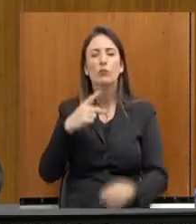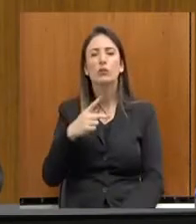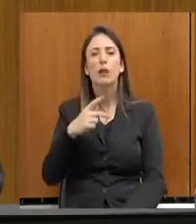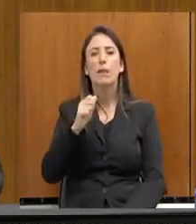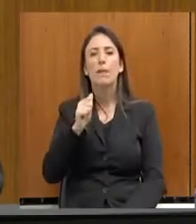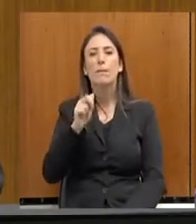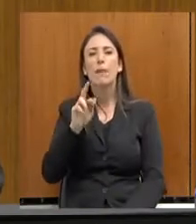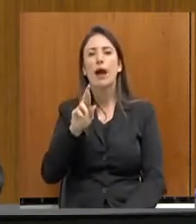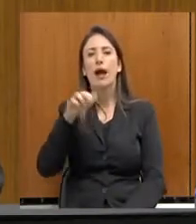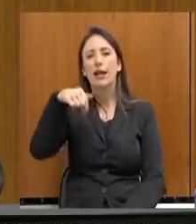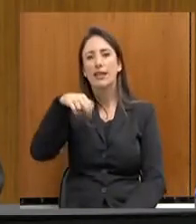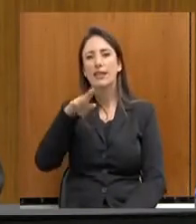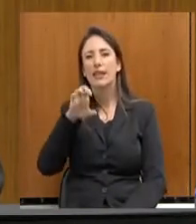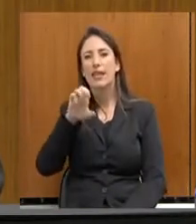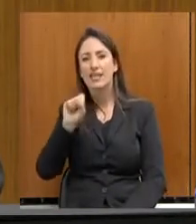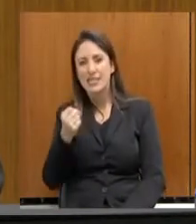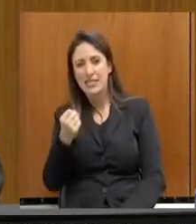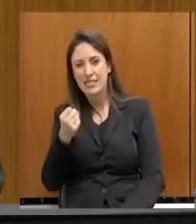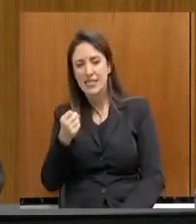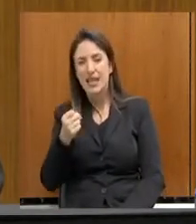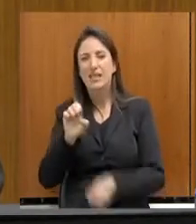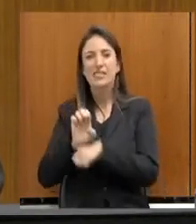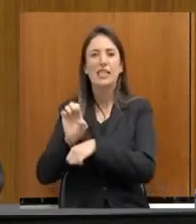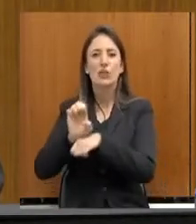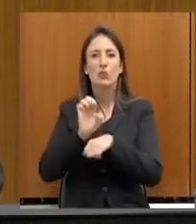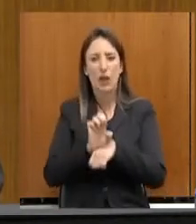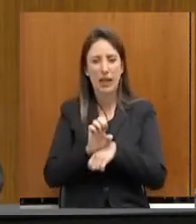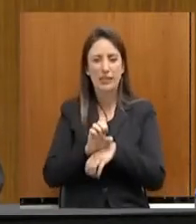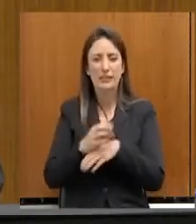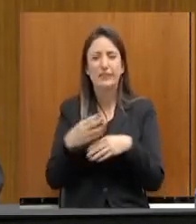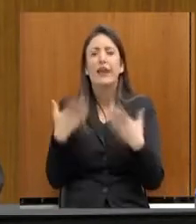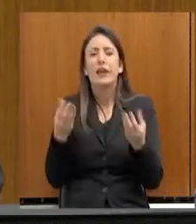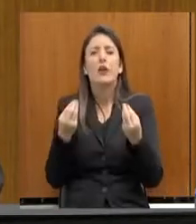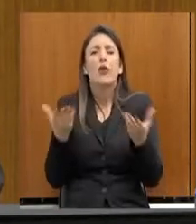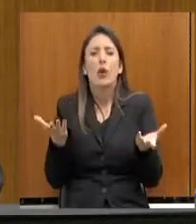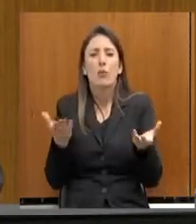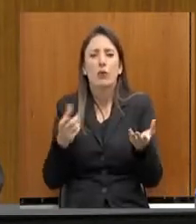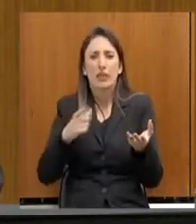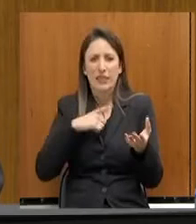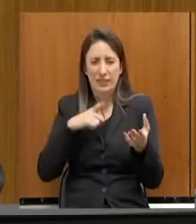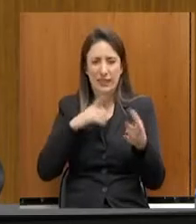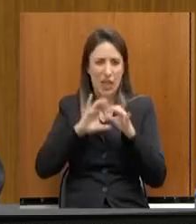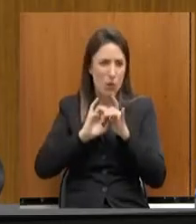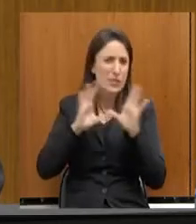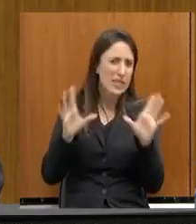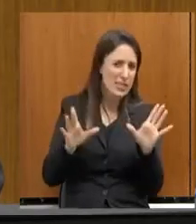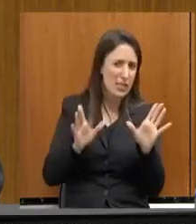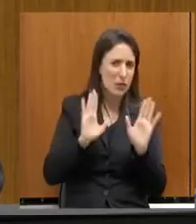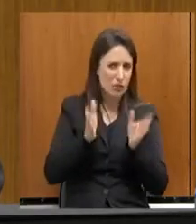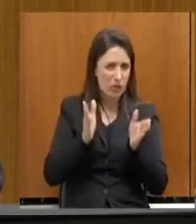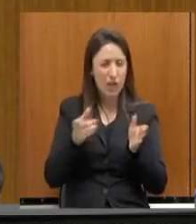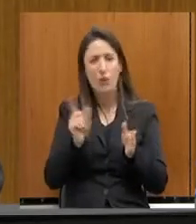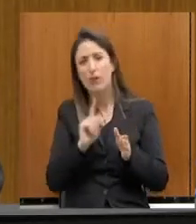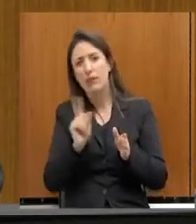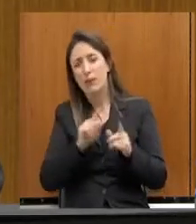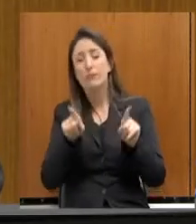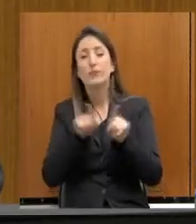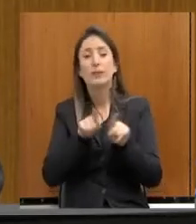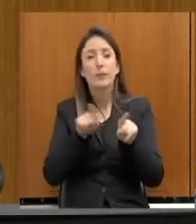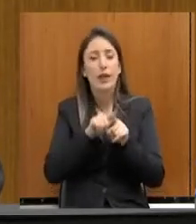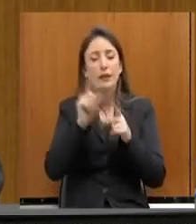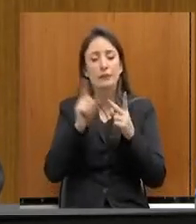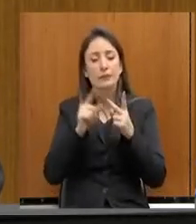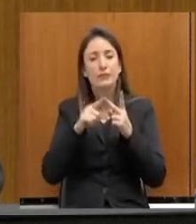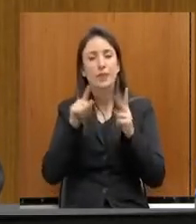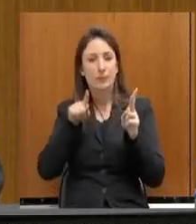estão os parques estaduais alguma concessão já em andamento gostaria de saber também